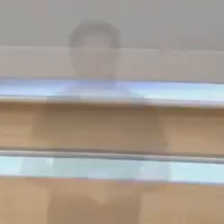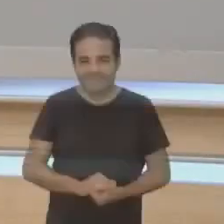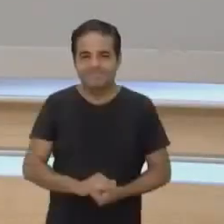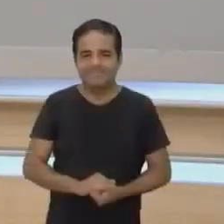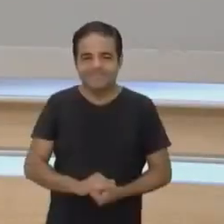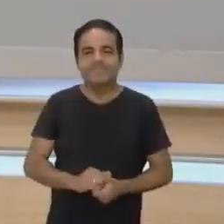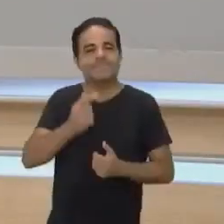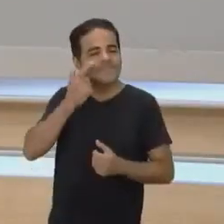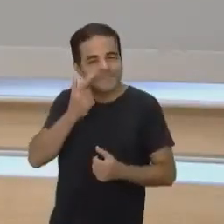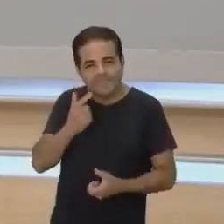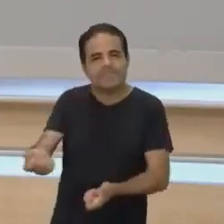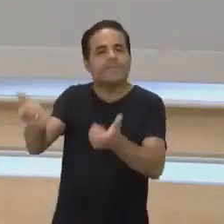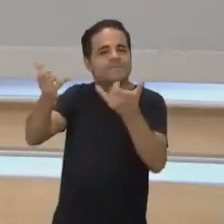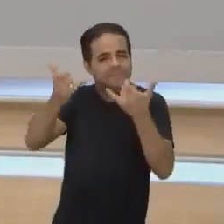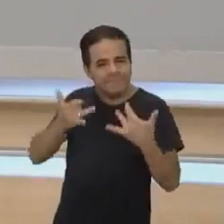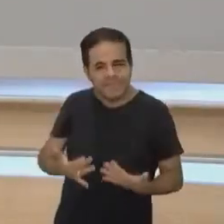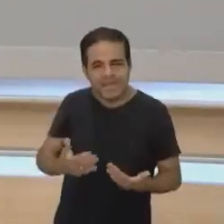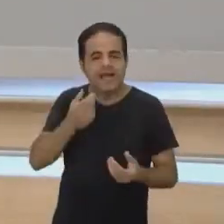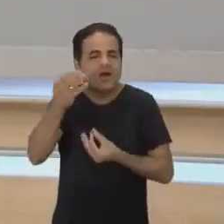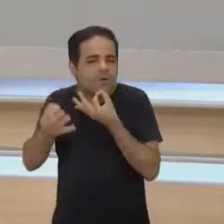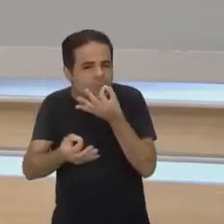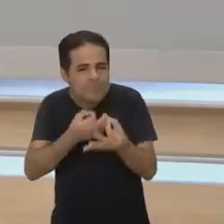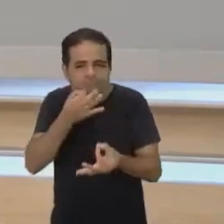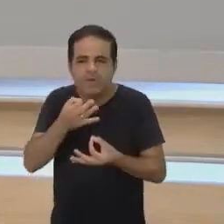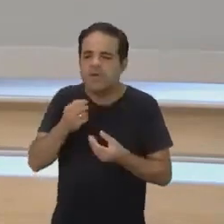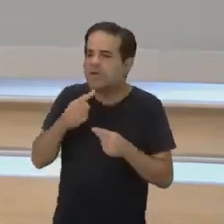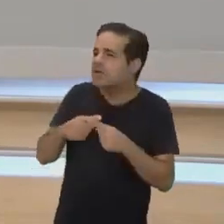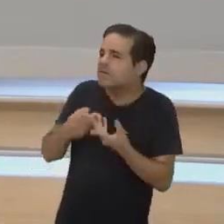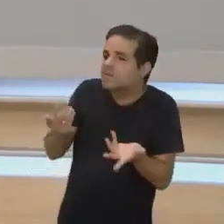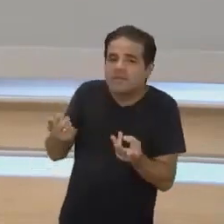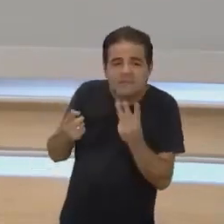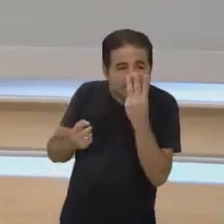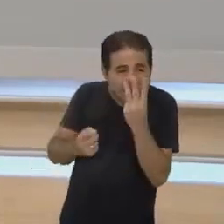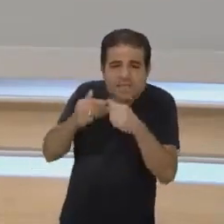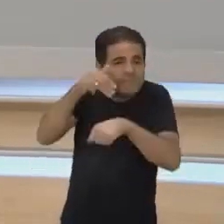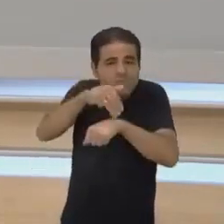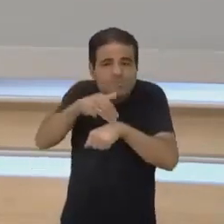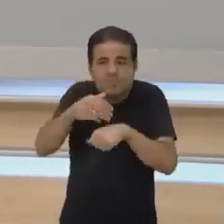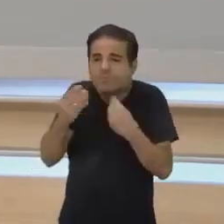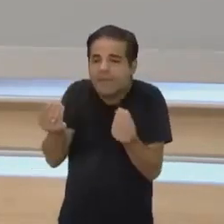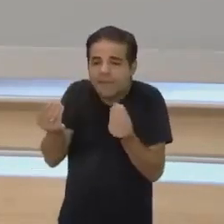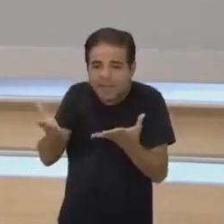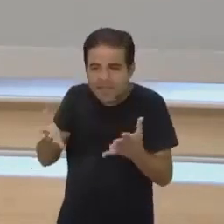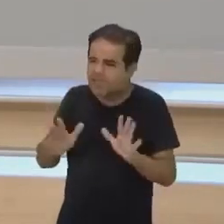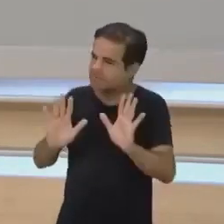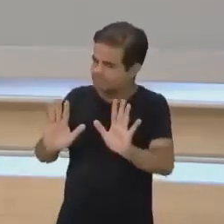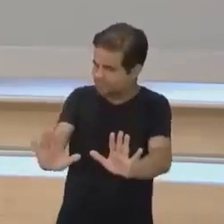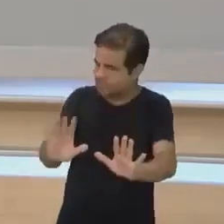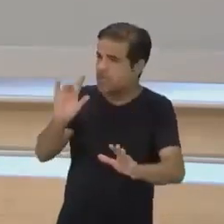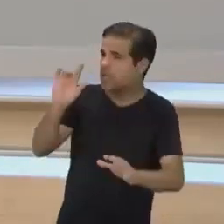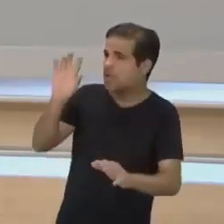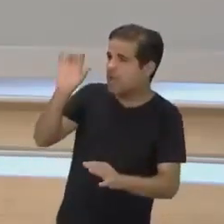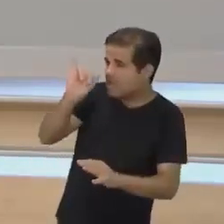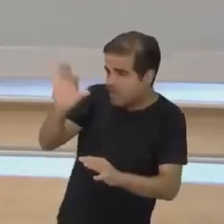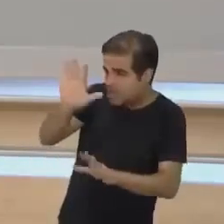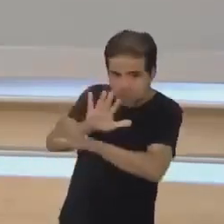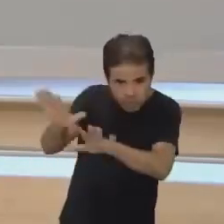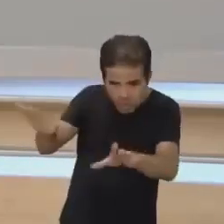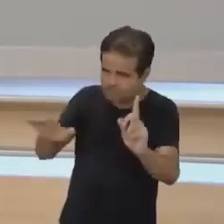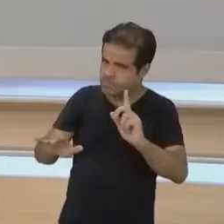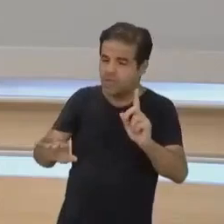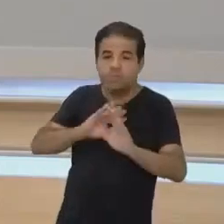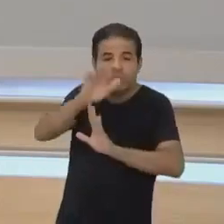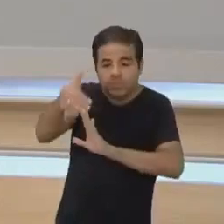Daí vocês vão me falar, né? A imagem é tão óbvia, para que 3 minutos? Lembre-se que não é só a imagem, né? É